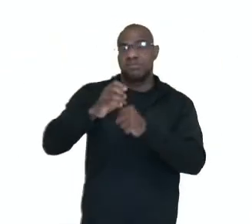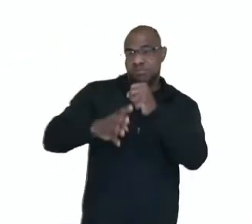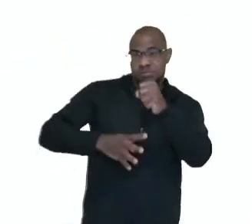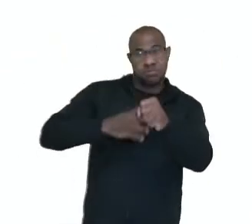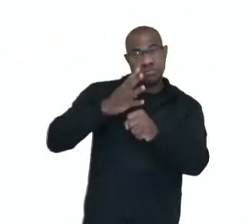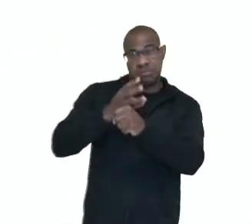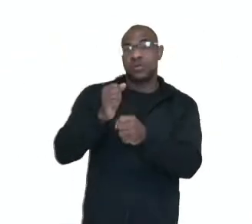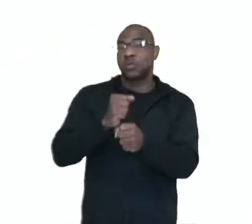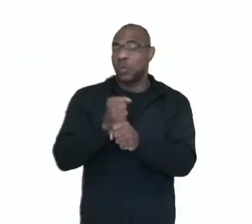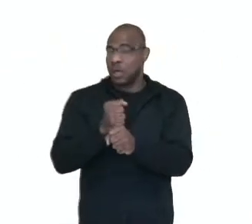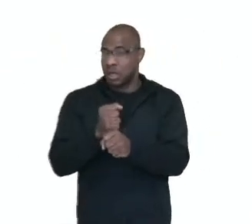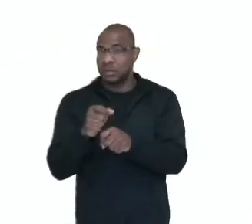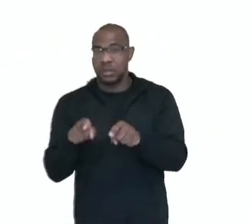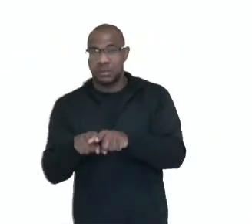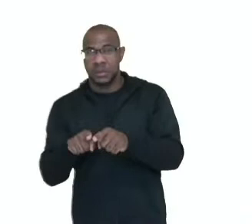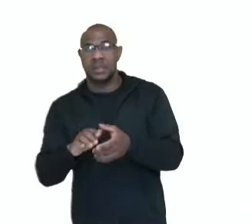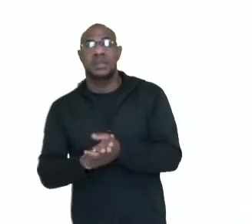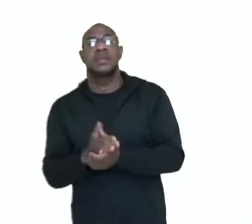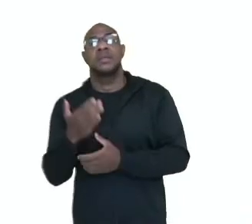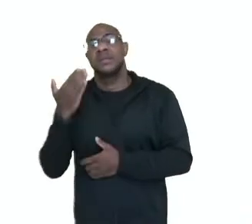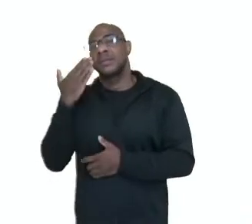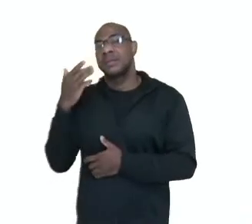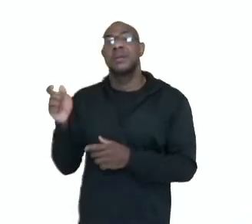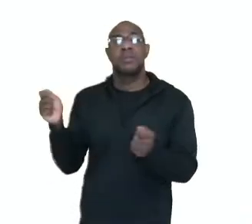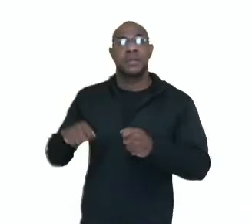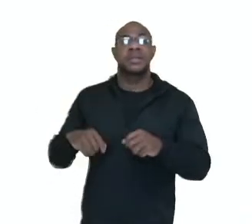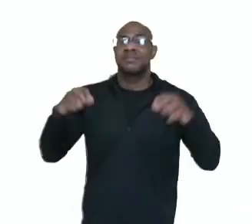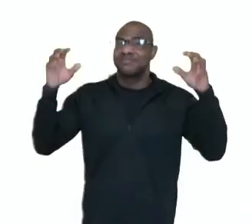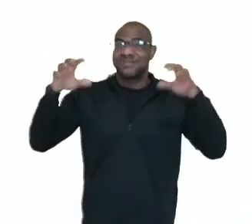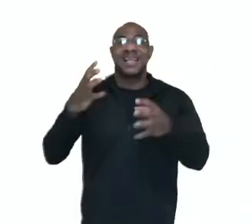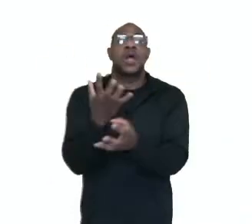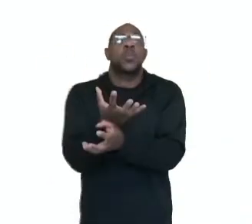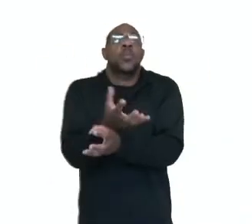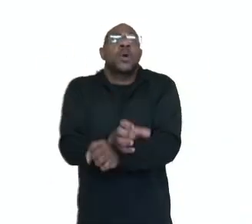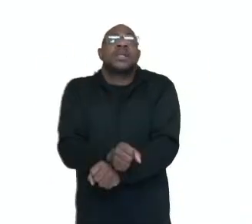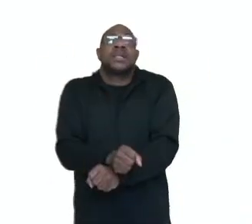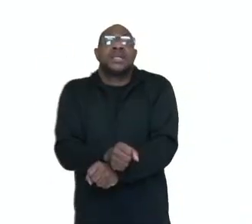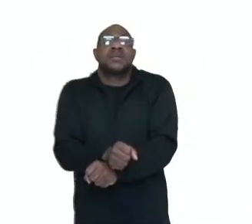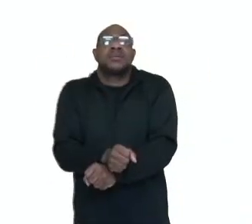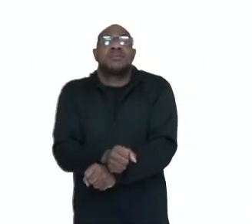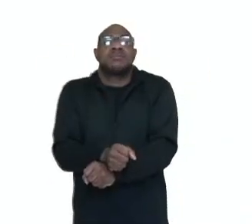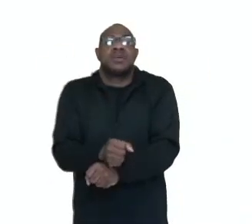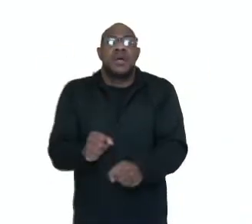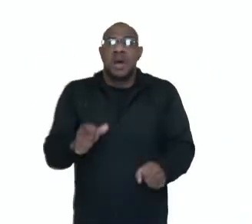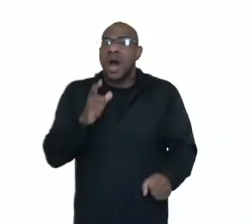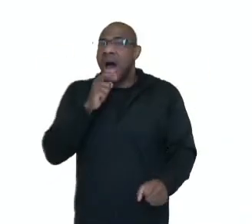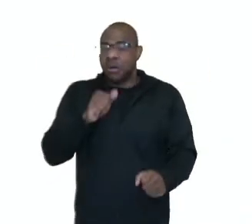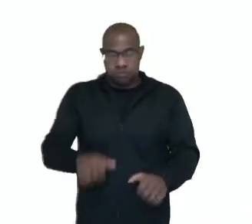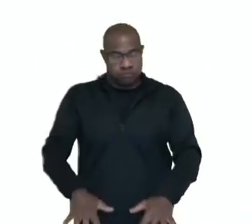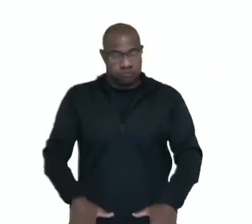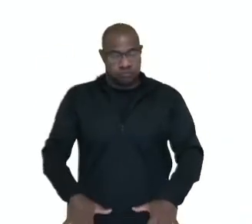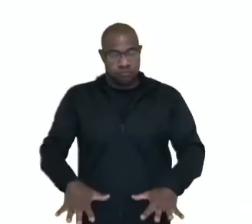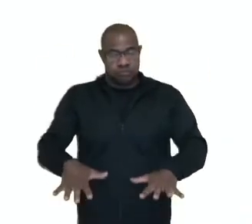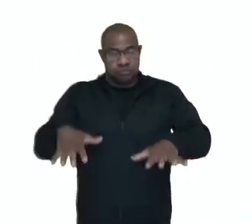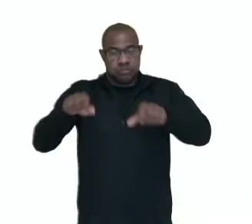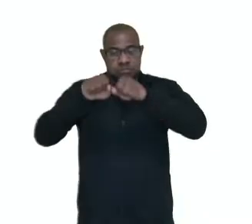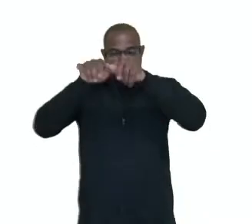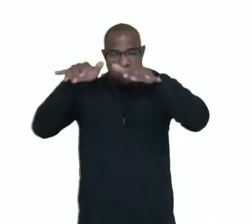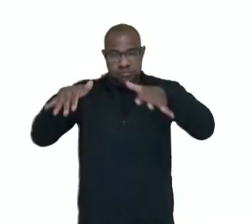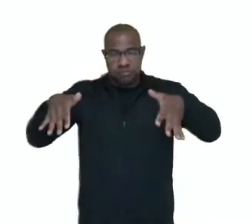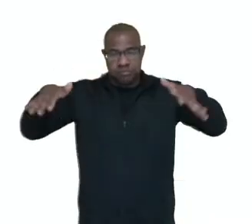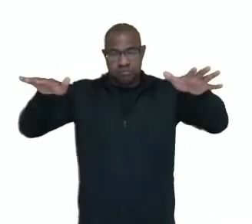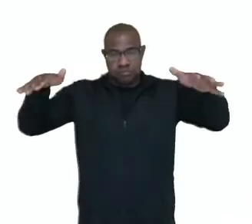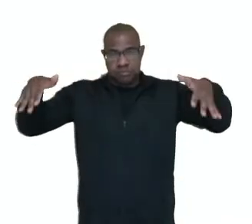enchentes, também podem provocar secas, inundações e alterações nas